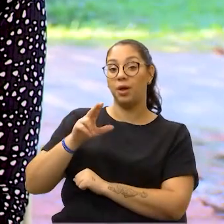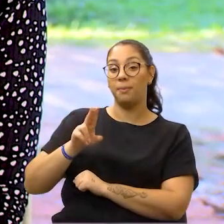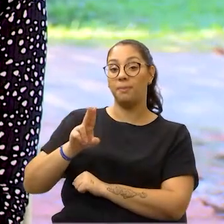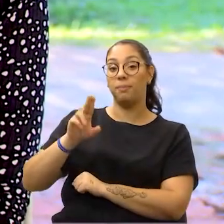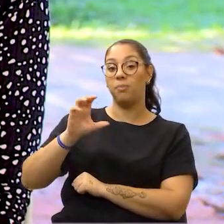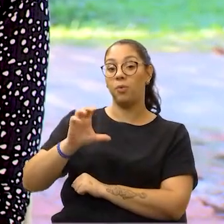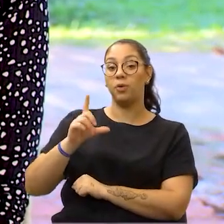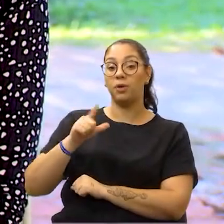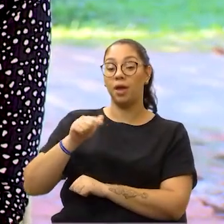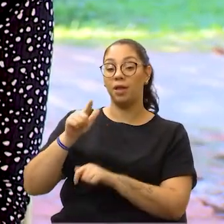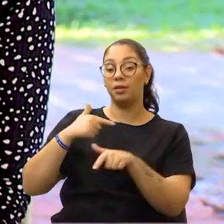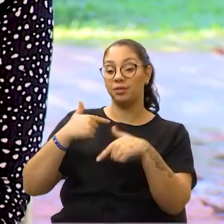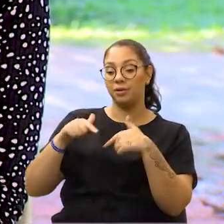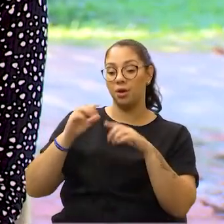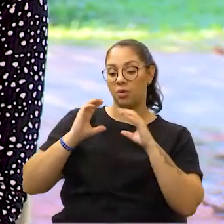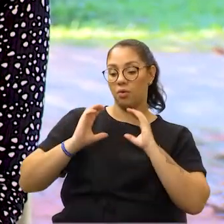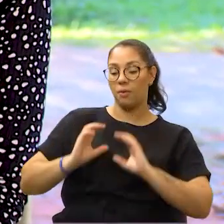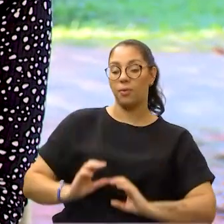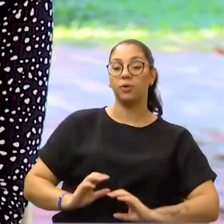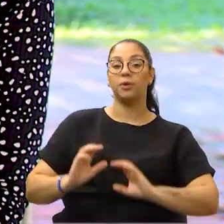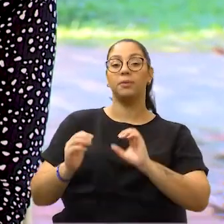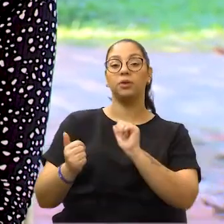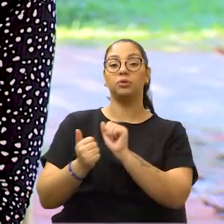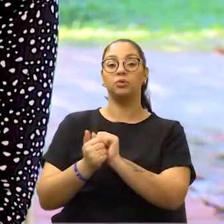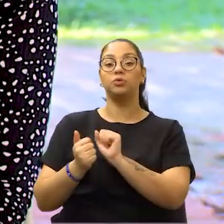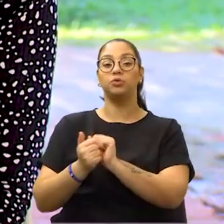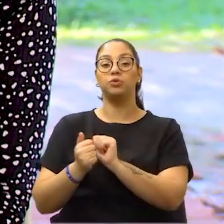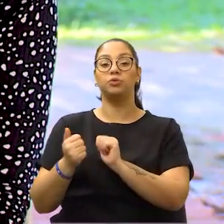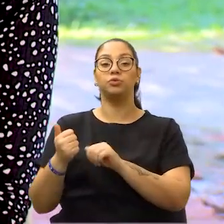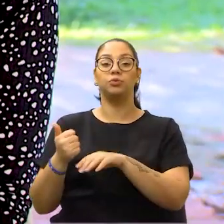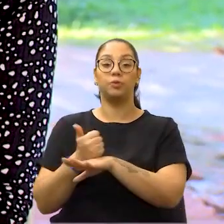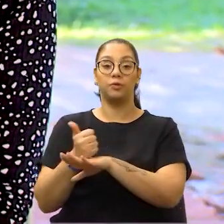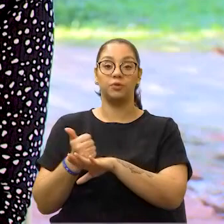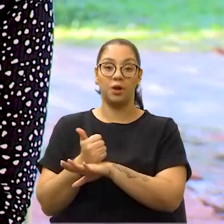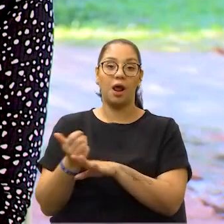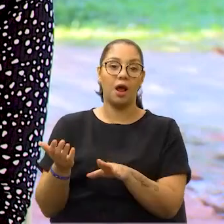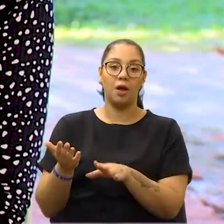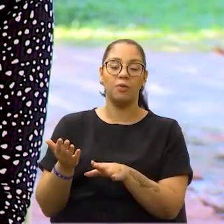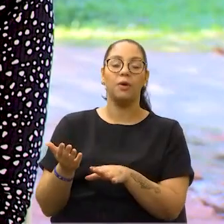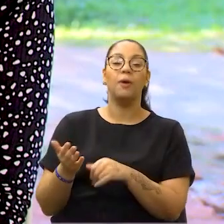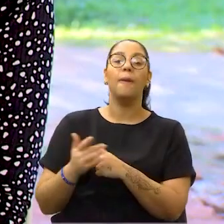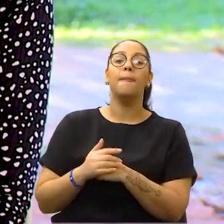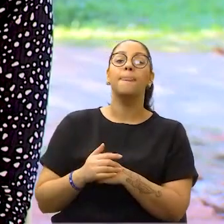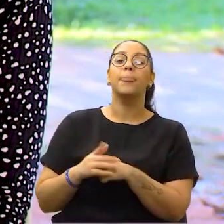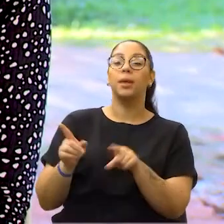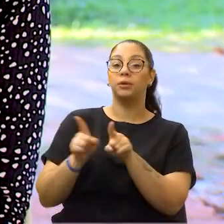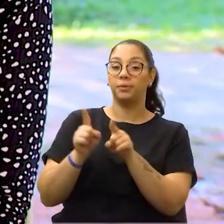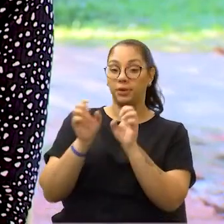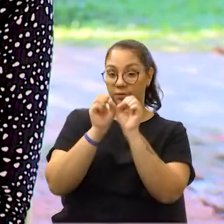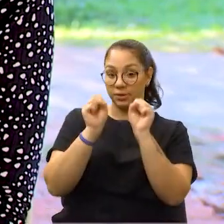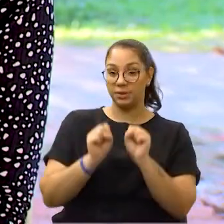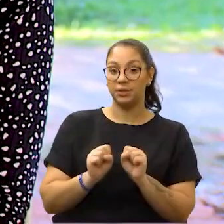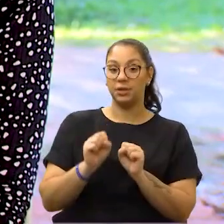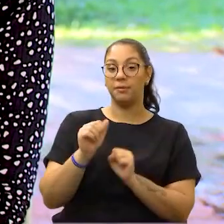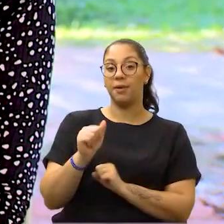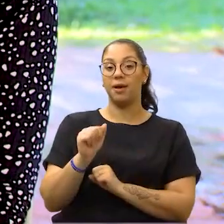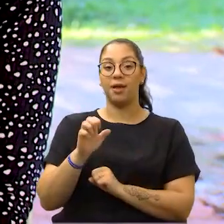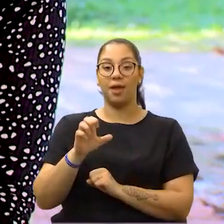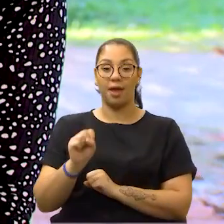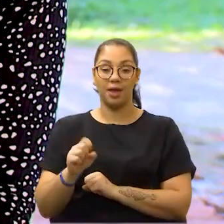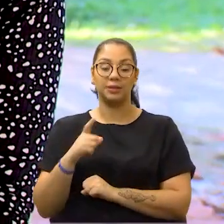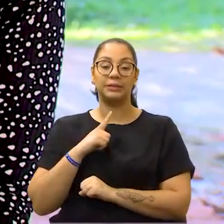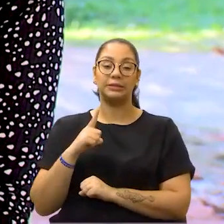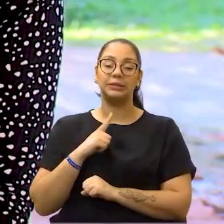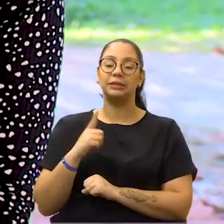com a PUC, onde trabalha todo esse comportamento empresarial. Aí a gente tem a qualificação profissional, onde entra o